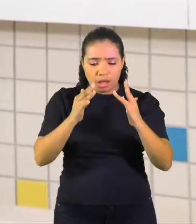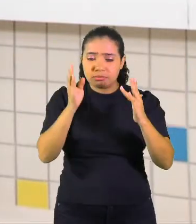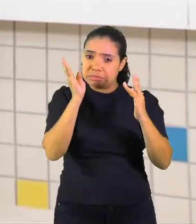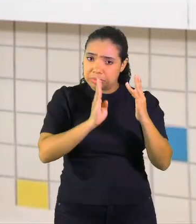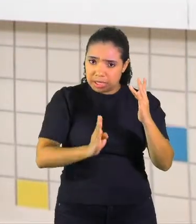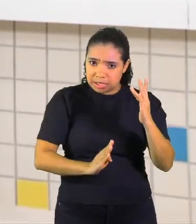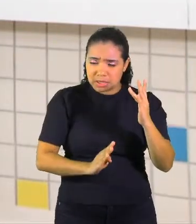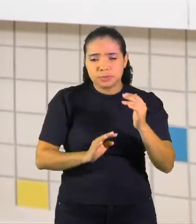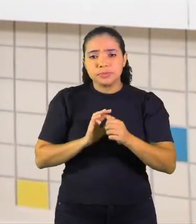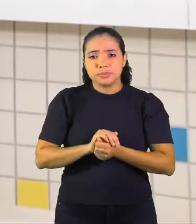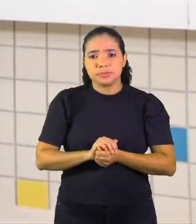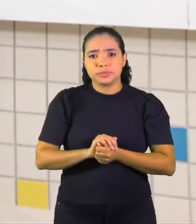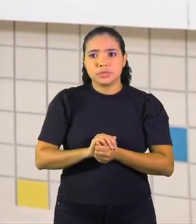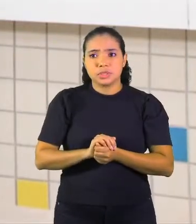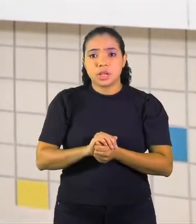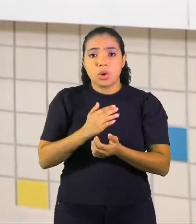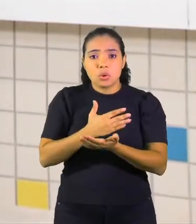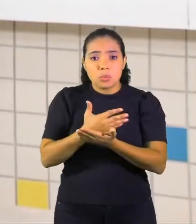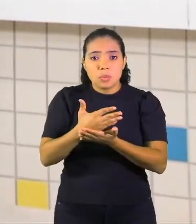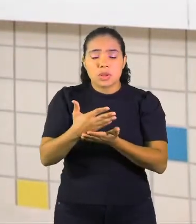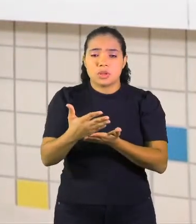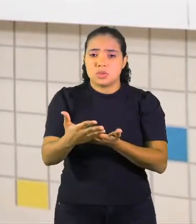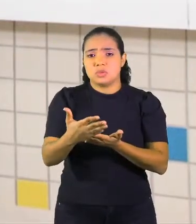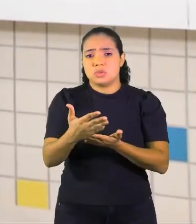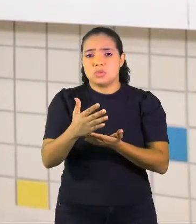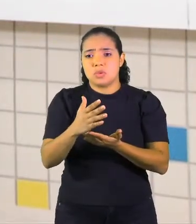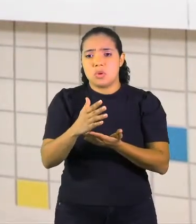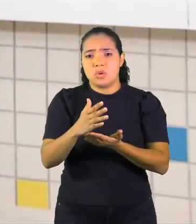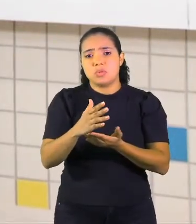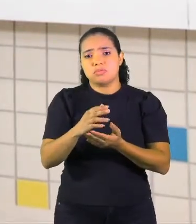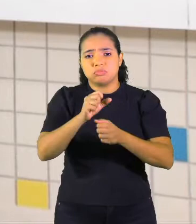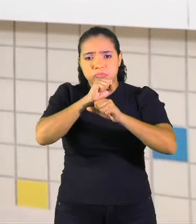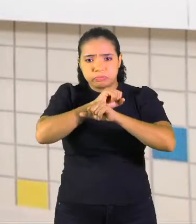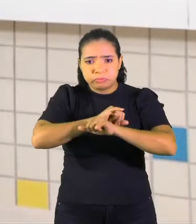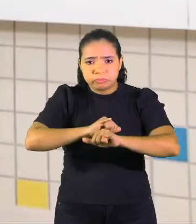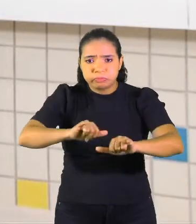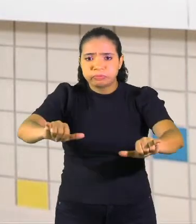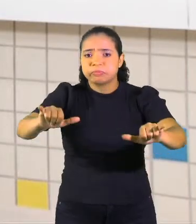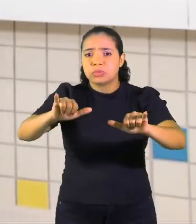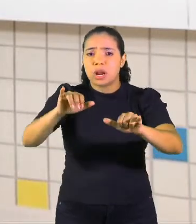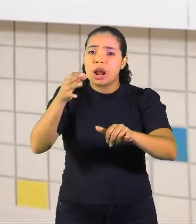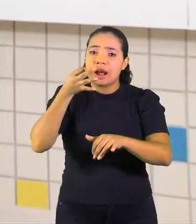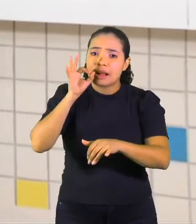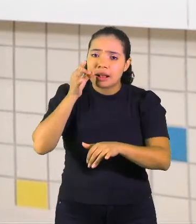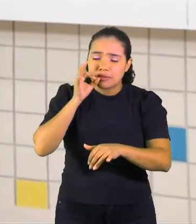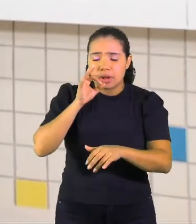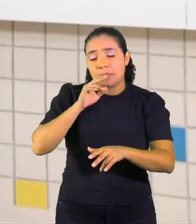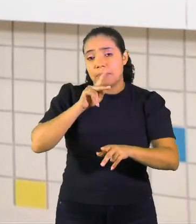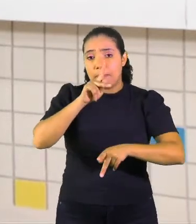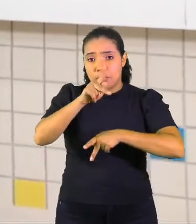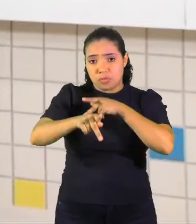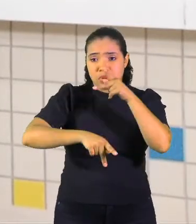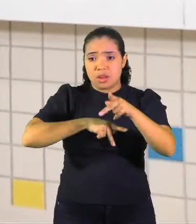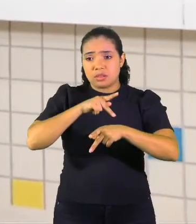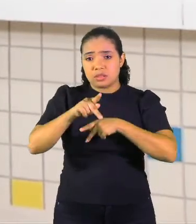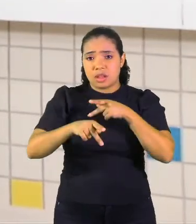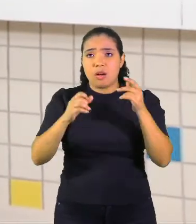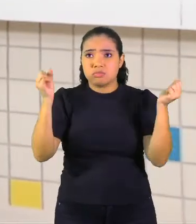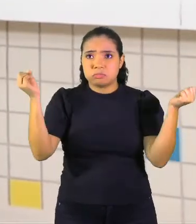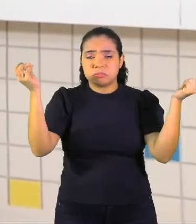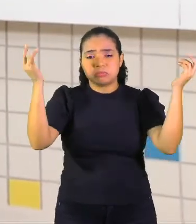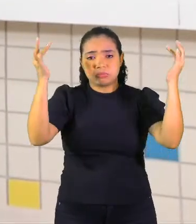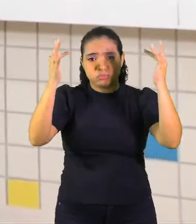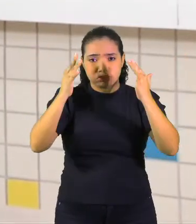com a colonização e com a difusão do café, vários outros povos resolveram vir para o